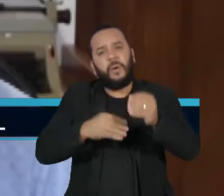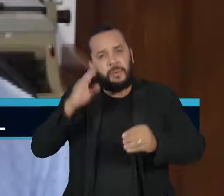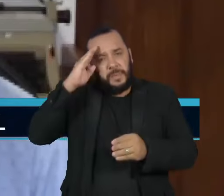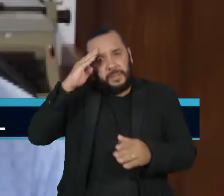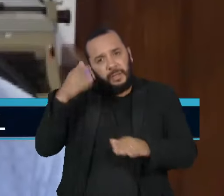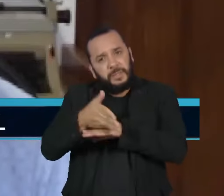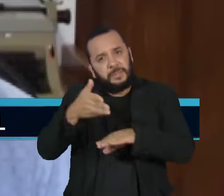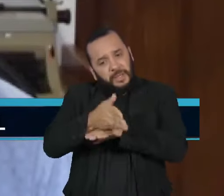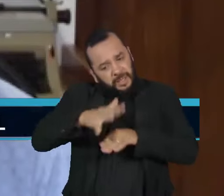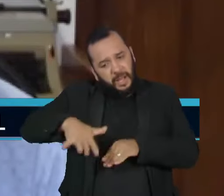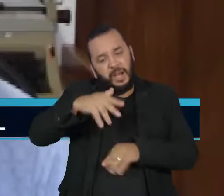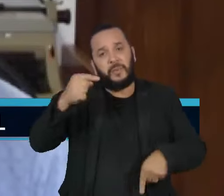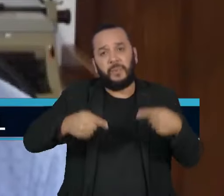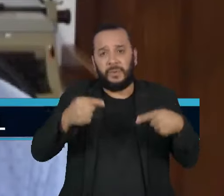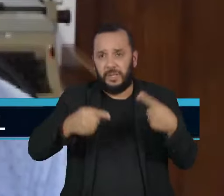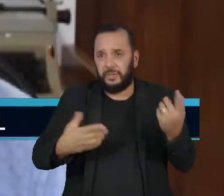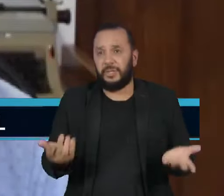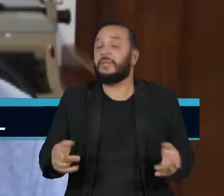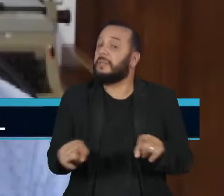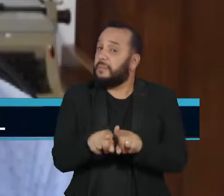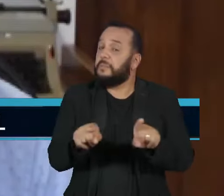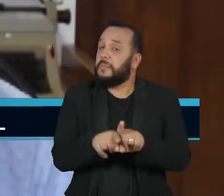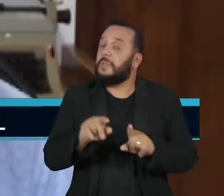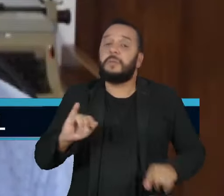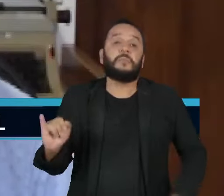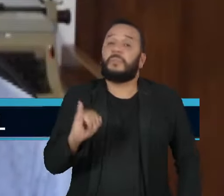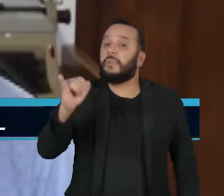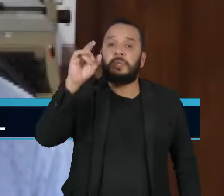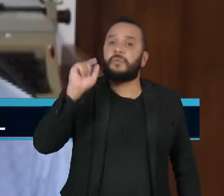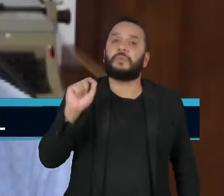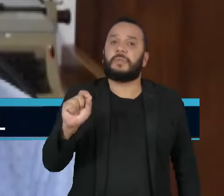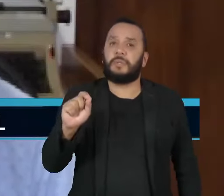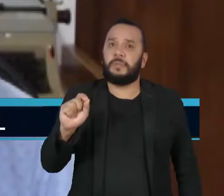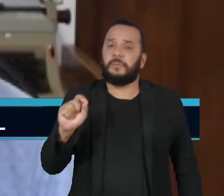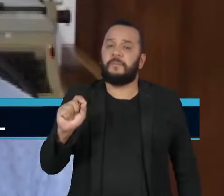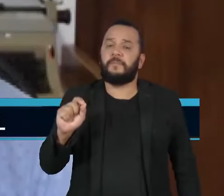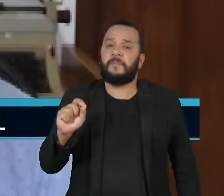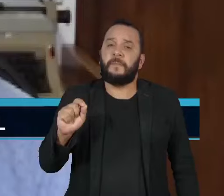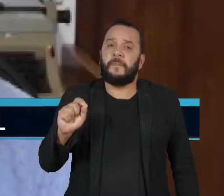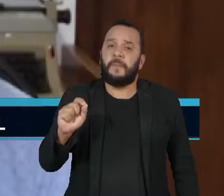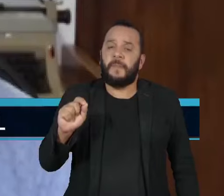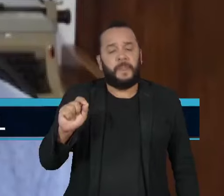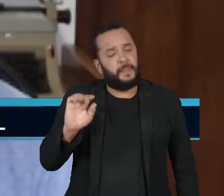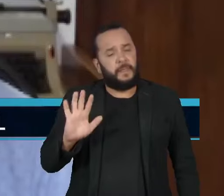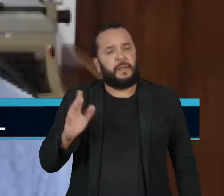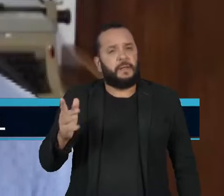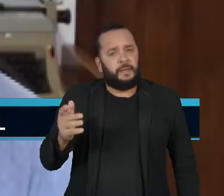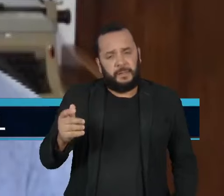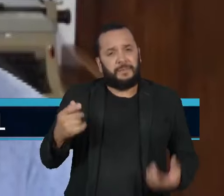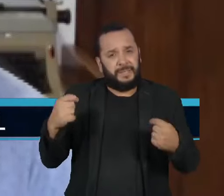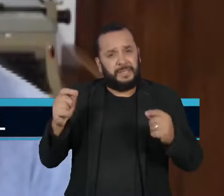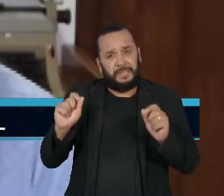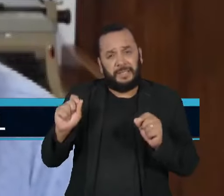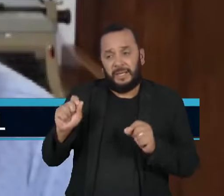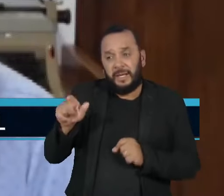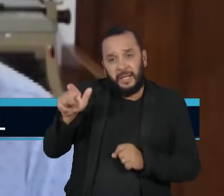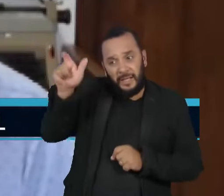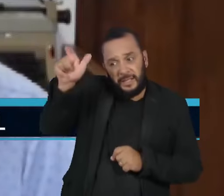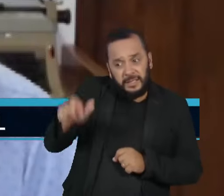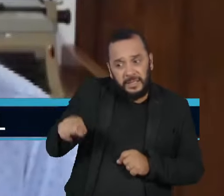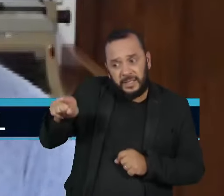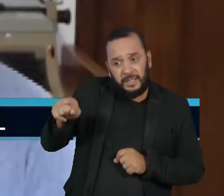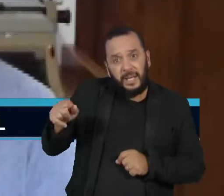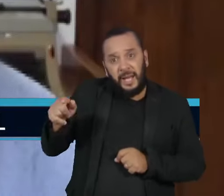política. E isso inclui um dos elementos fundamentais, que é justamente a proibição daqueles que vão